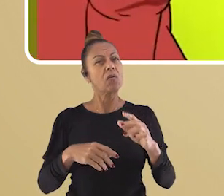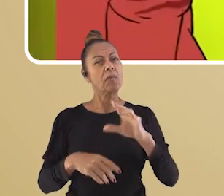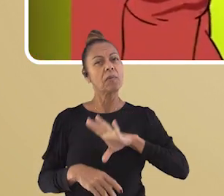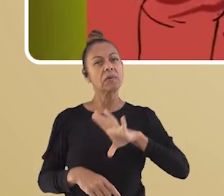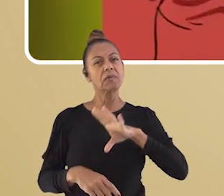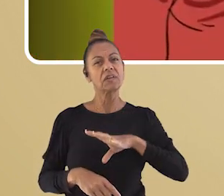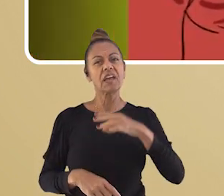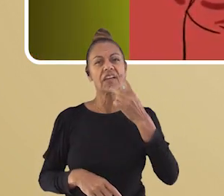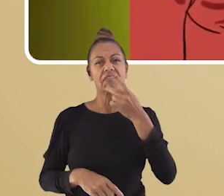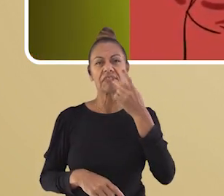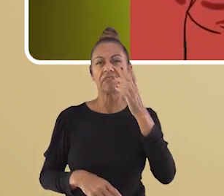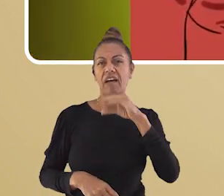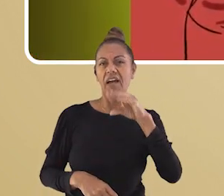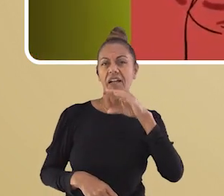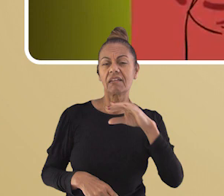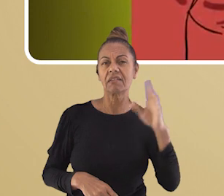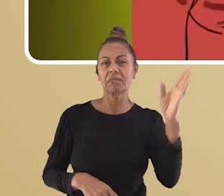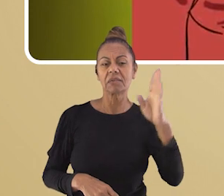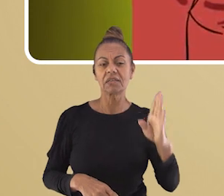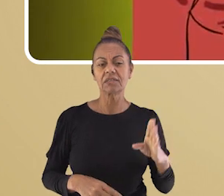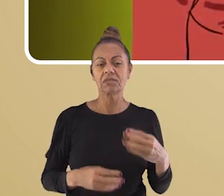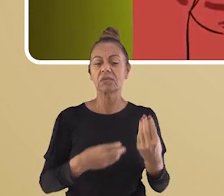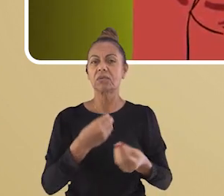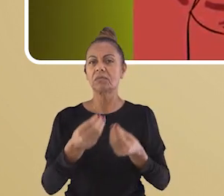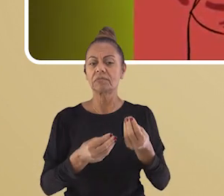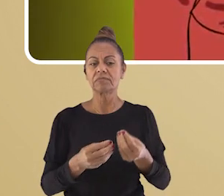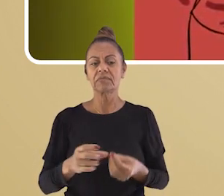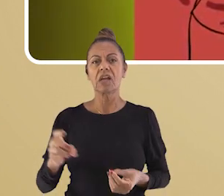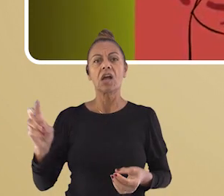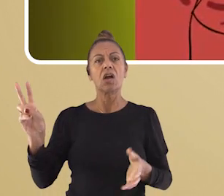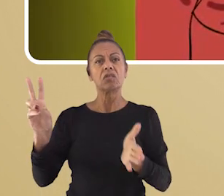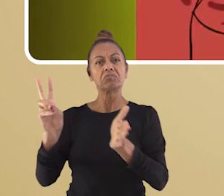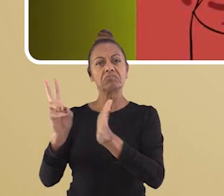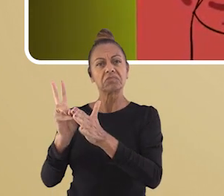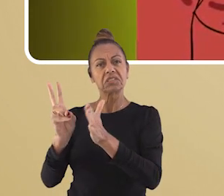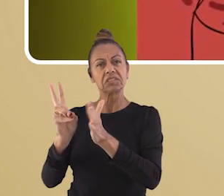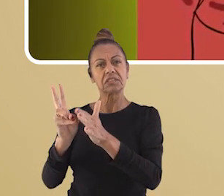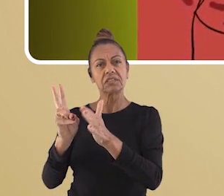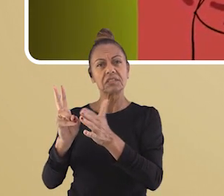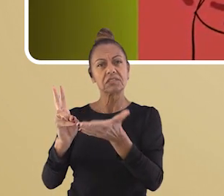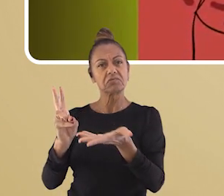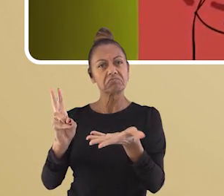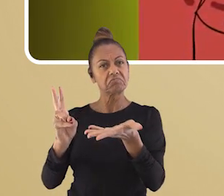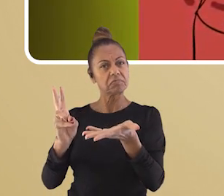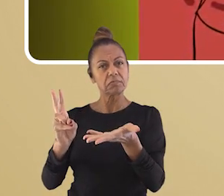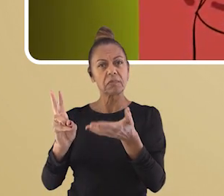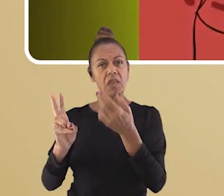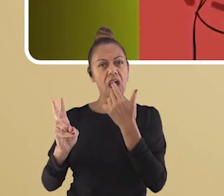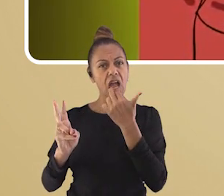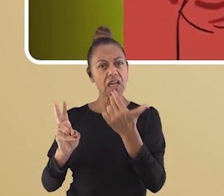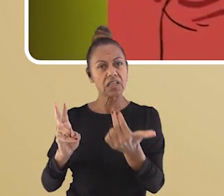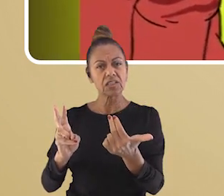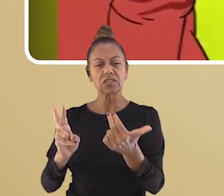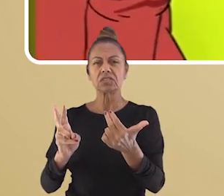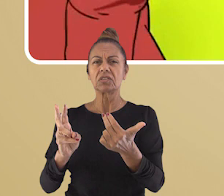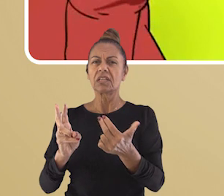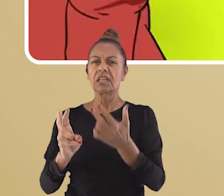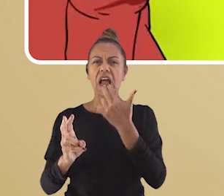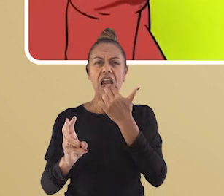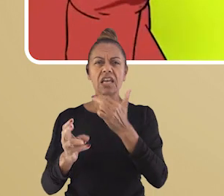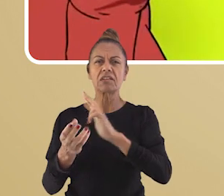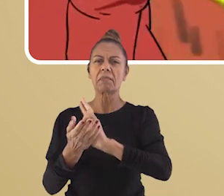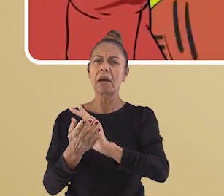Os indígenas, antes da chegada dos portugueses, falavam línguas originárias de vários troncos, como tupi ou macro-tupi,